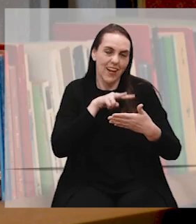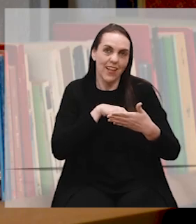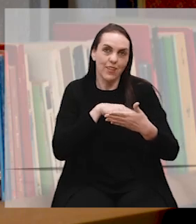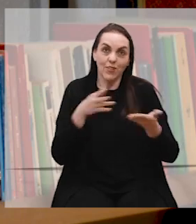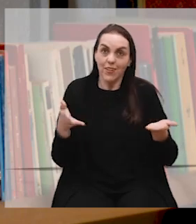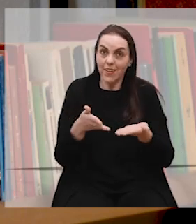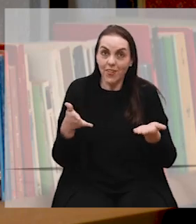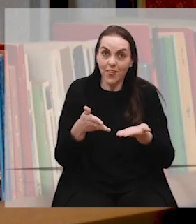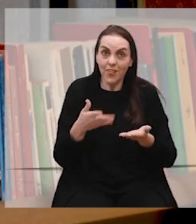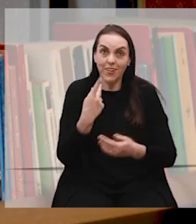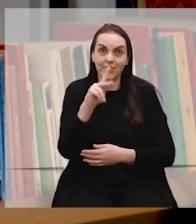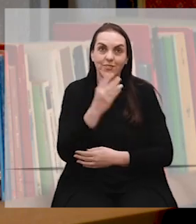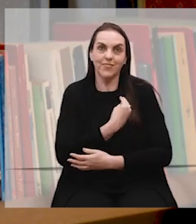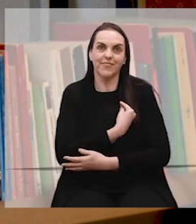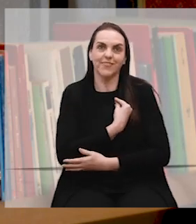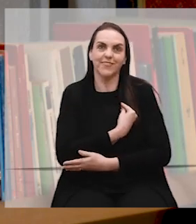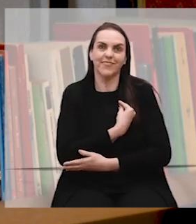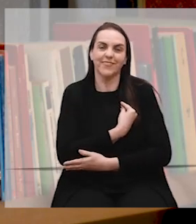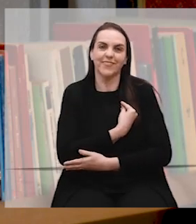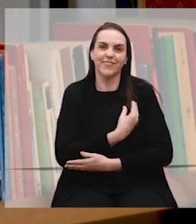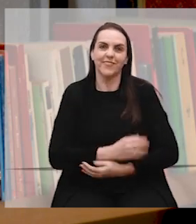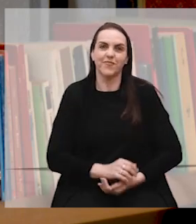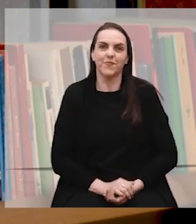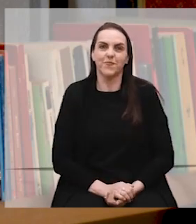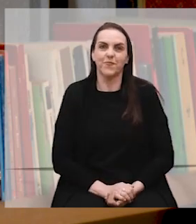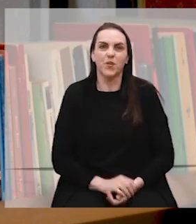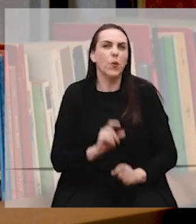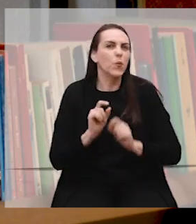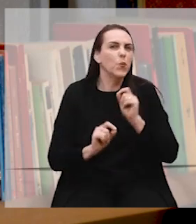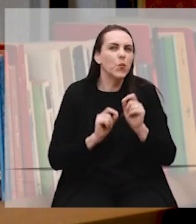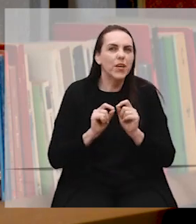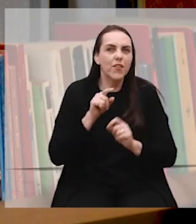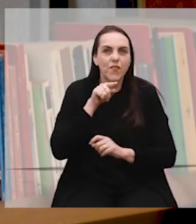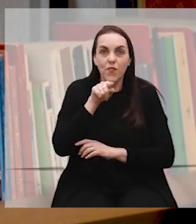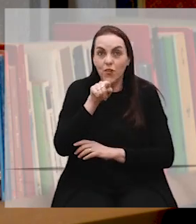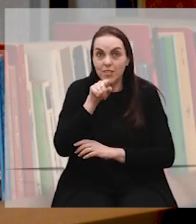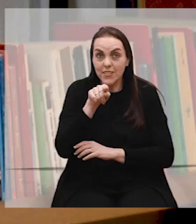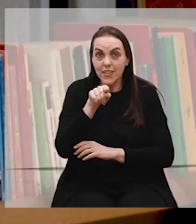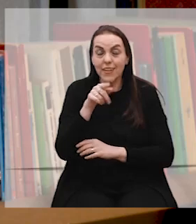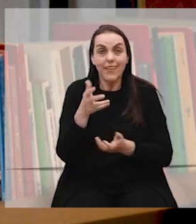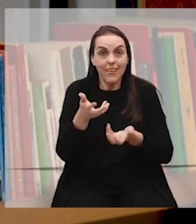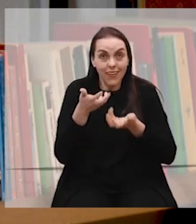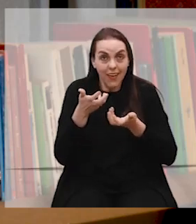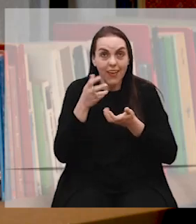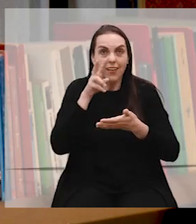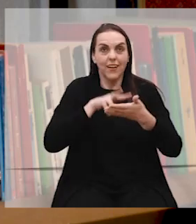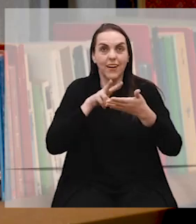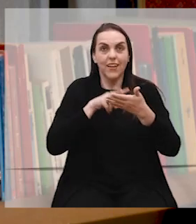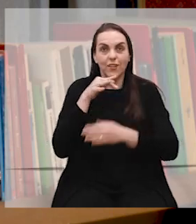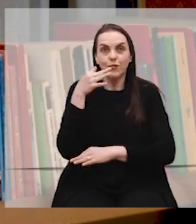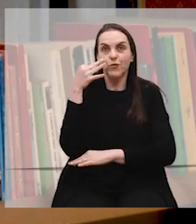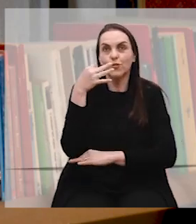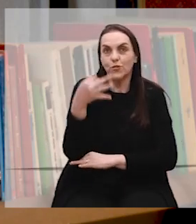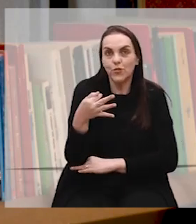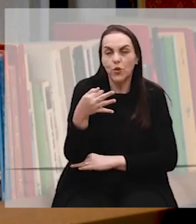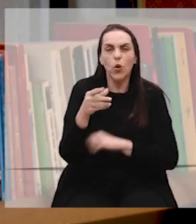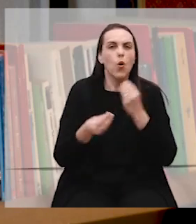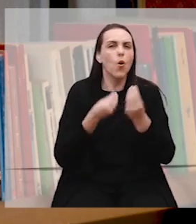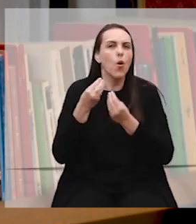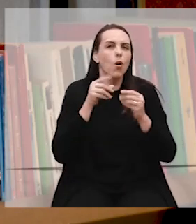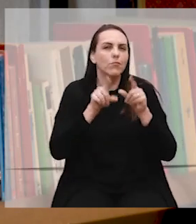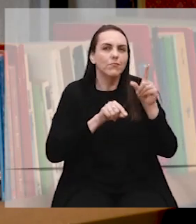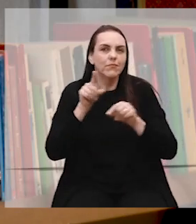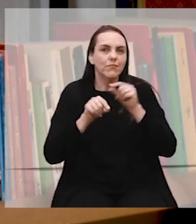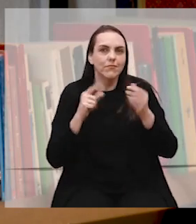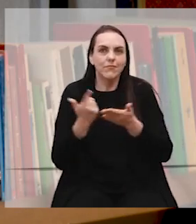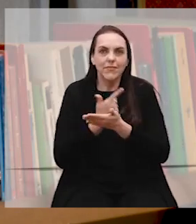lendo neste momento de sua vida? E o que você pretende ler daqui adiante? Como você faz a